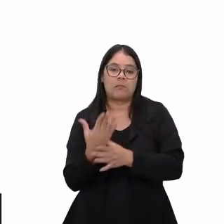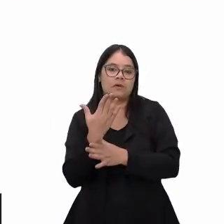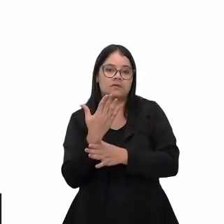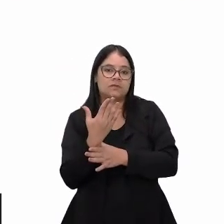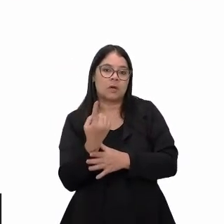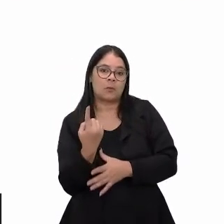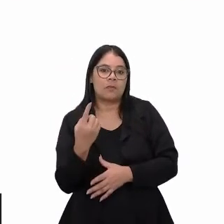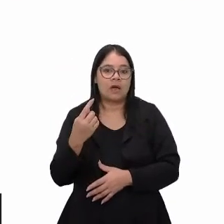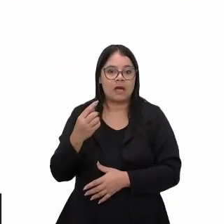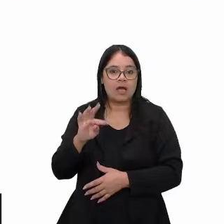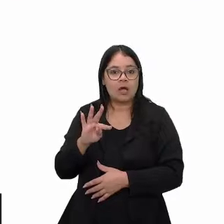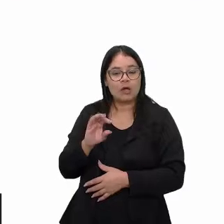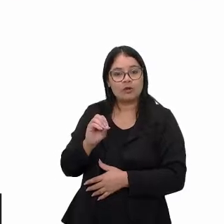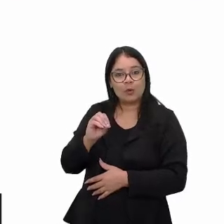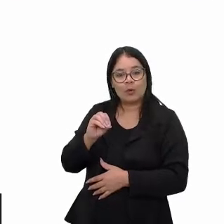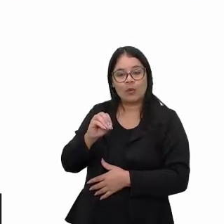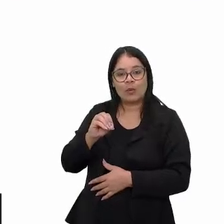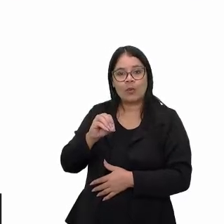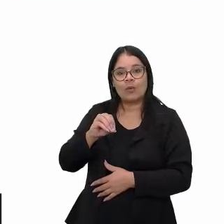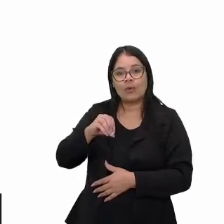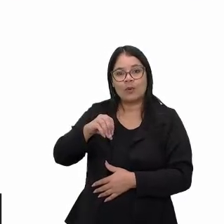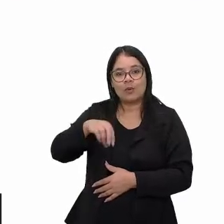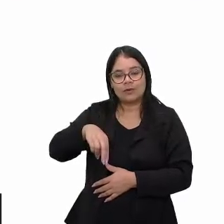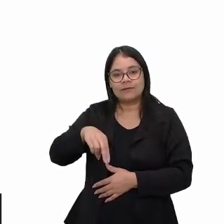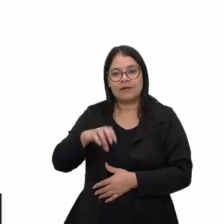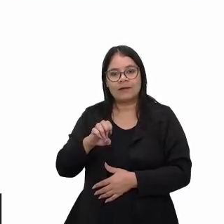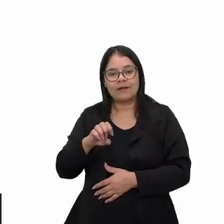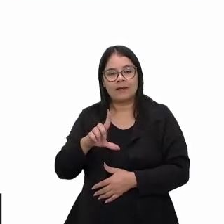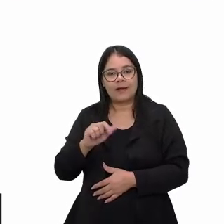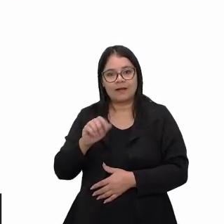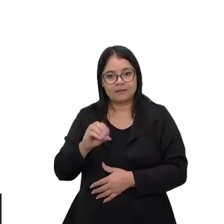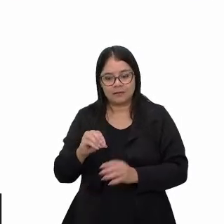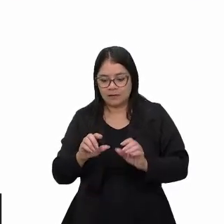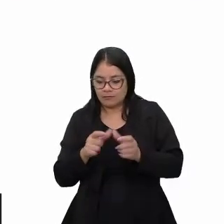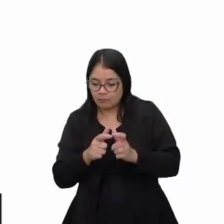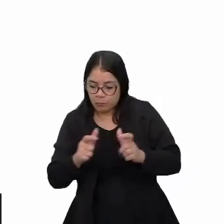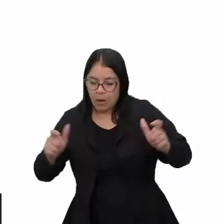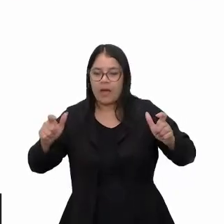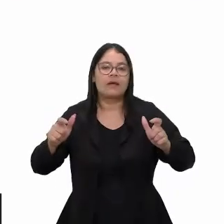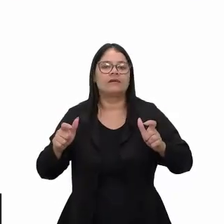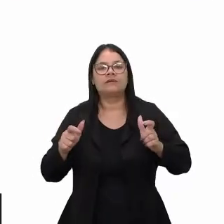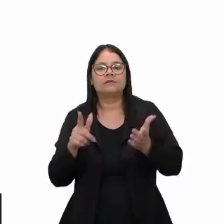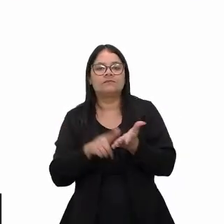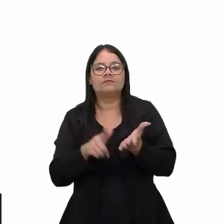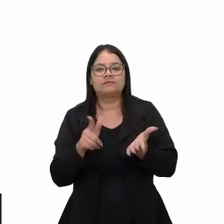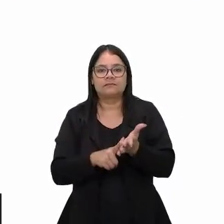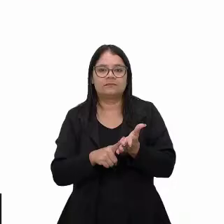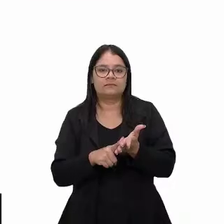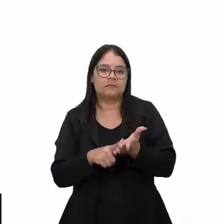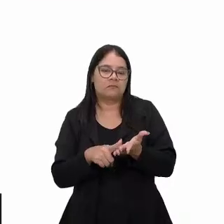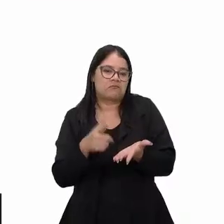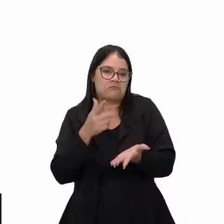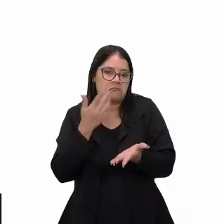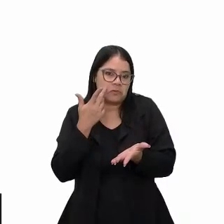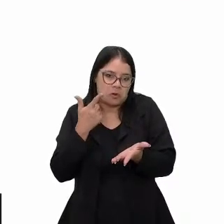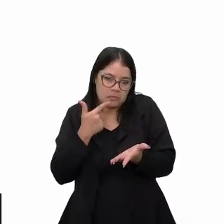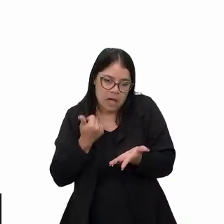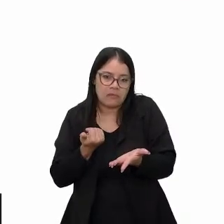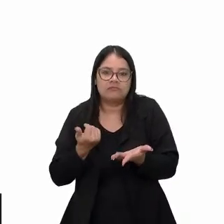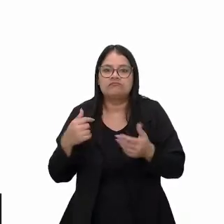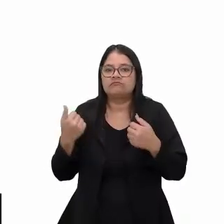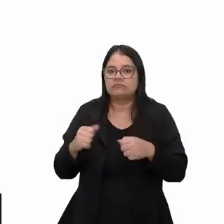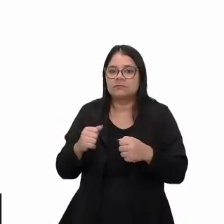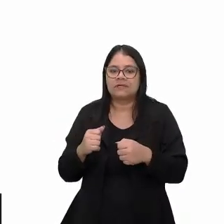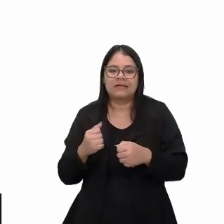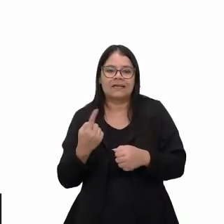1 tonelada de papel, aquele papel que a gente usa, eles conseguiram informações que, de papel comum, seriam necessários 100